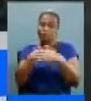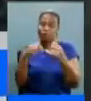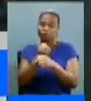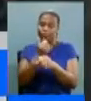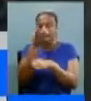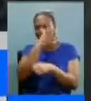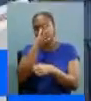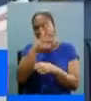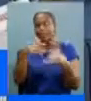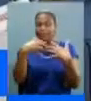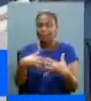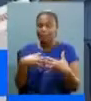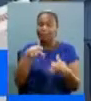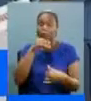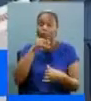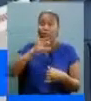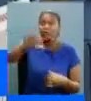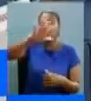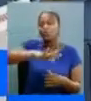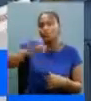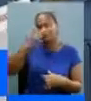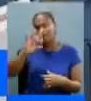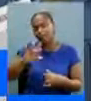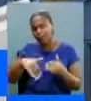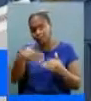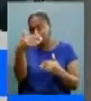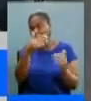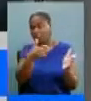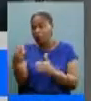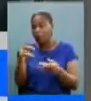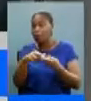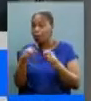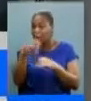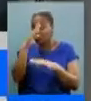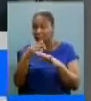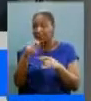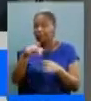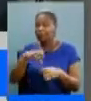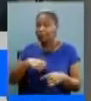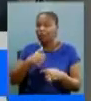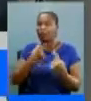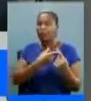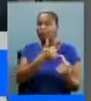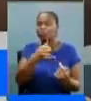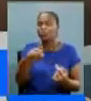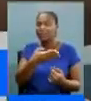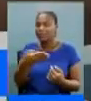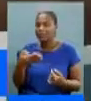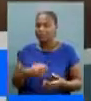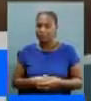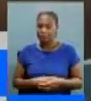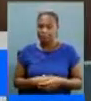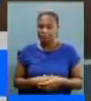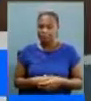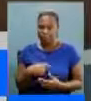atividade sindical policial na região africana, em particular aos problemas que ocorreram no país em 2017. Eu estou